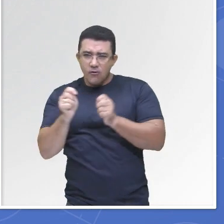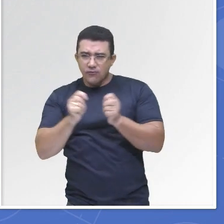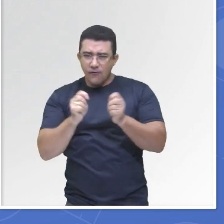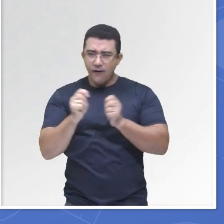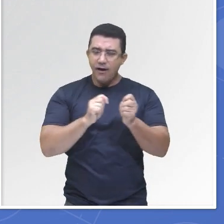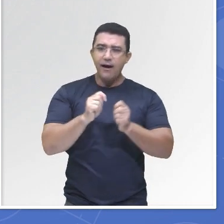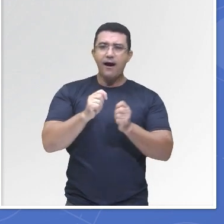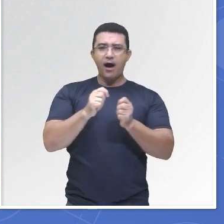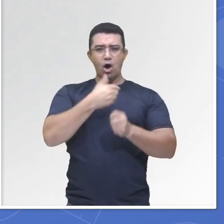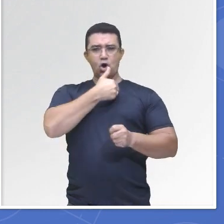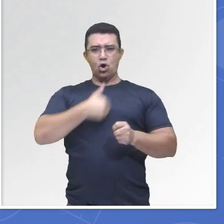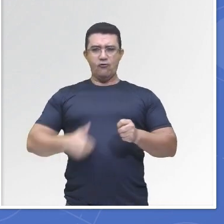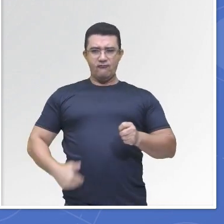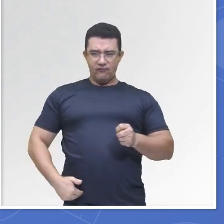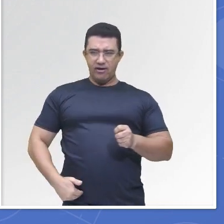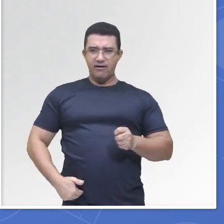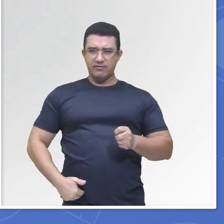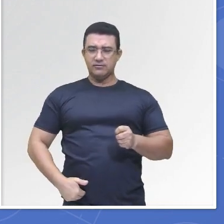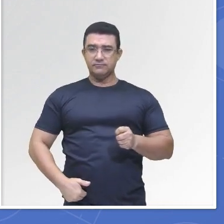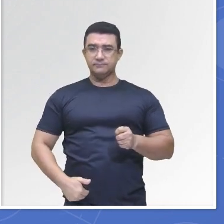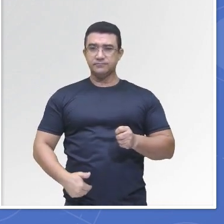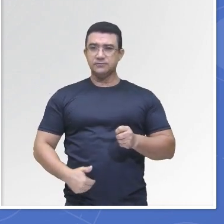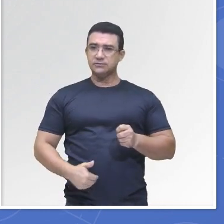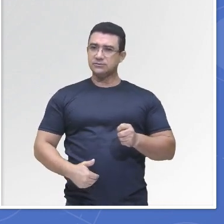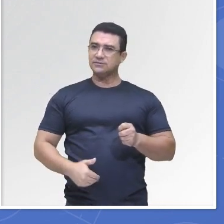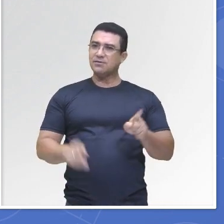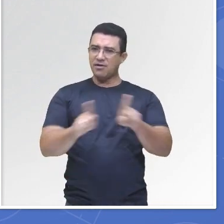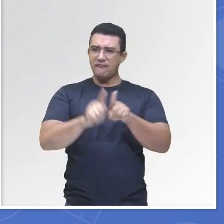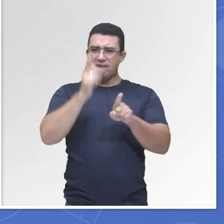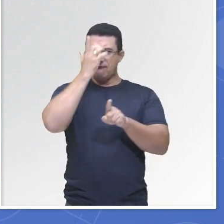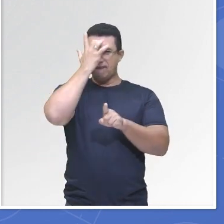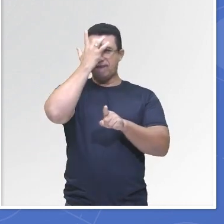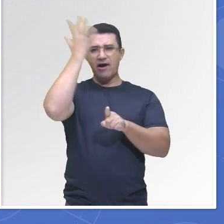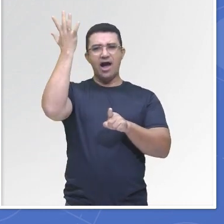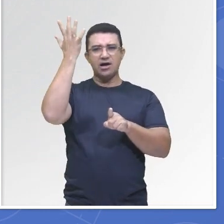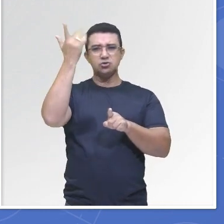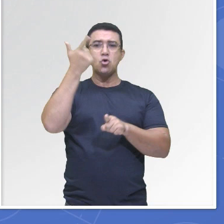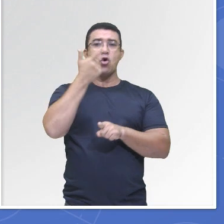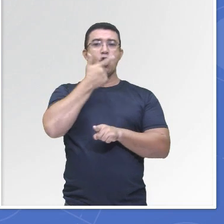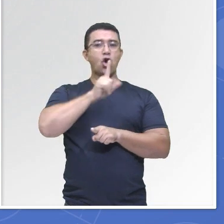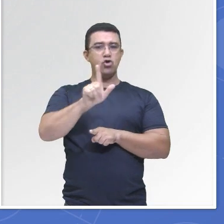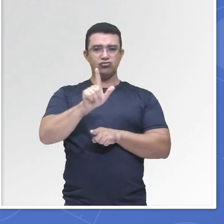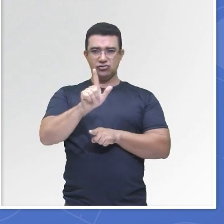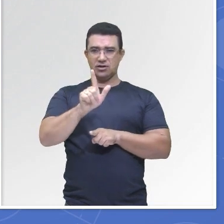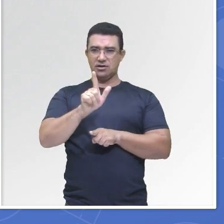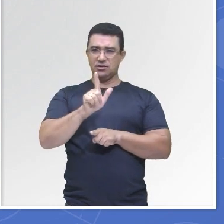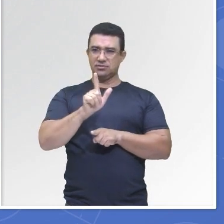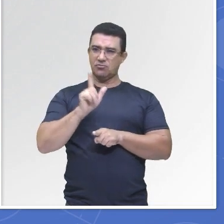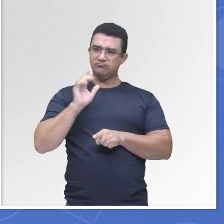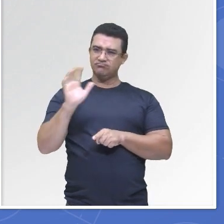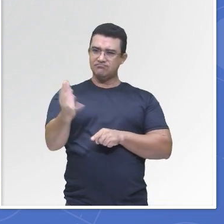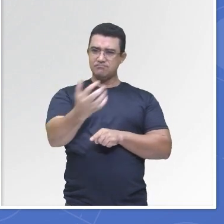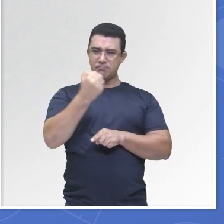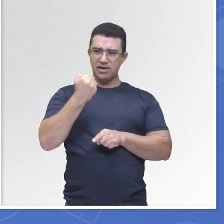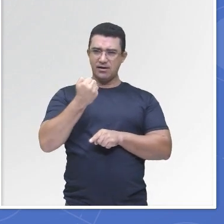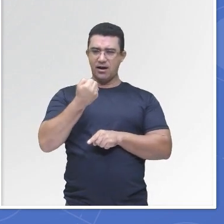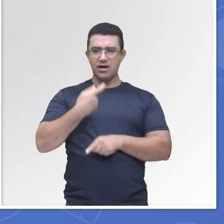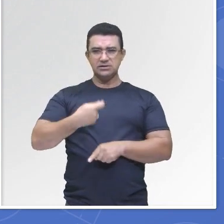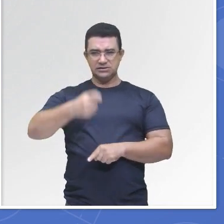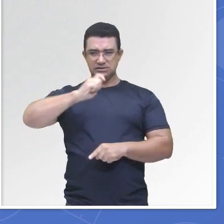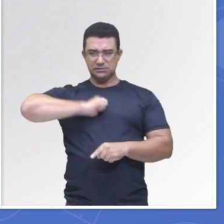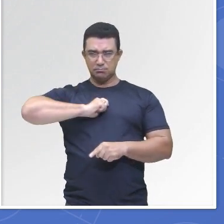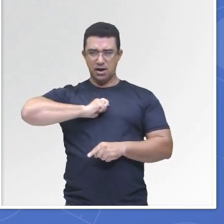limites portugueses, avançar ali para a região que era da Espanha. A gente é tudo um território só agora, beleza,